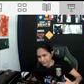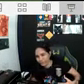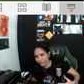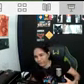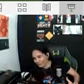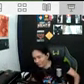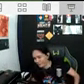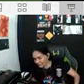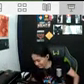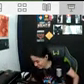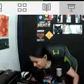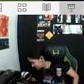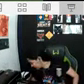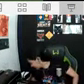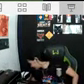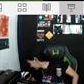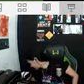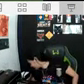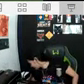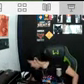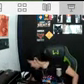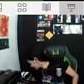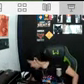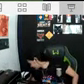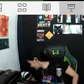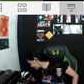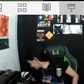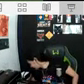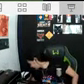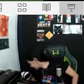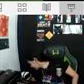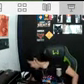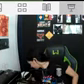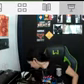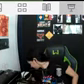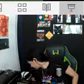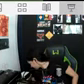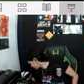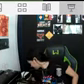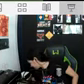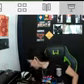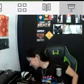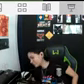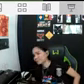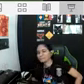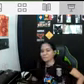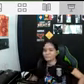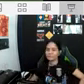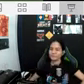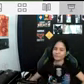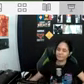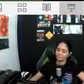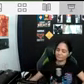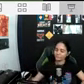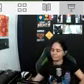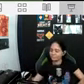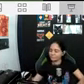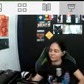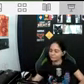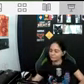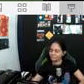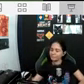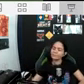Né? Liga o microfone. Isso. Liguei. Então, professora, seria pelo fato do estímulo, não pelo fato da Coca-Cola em si